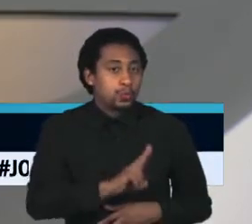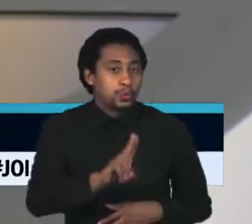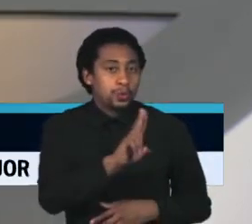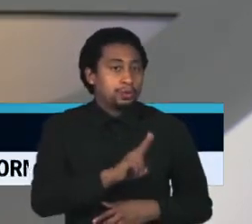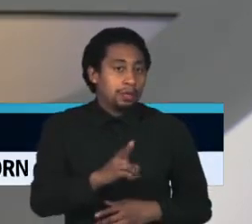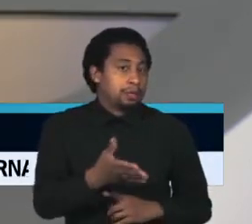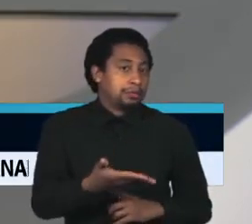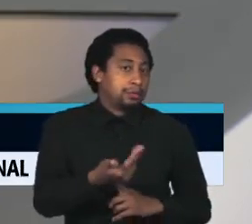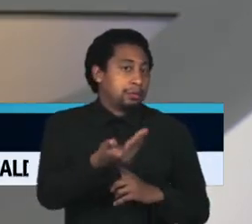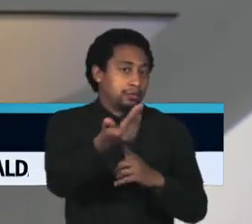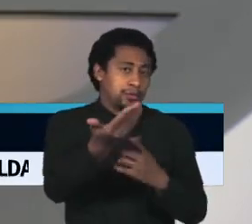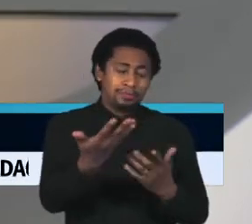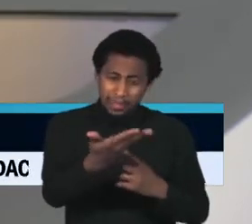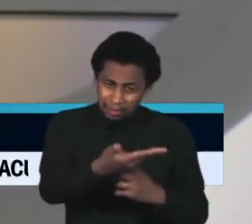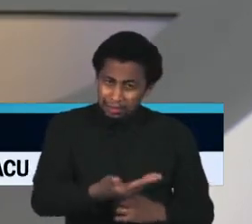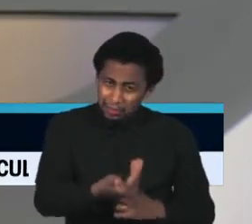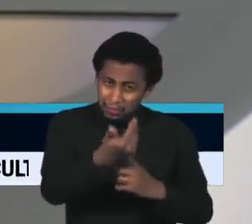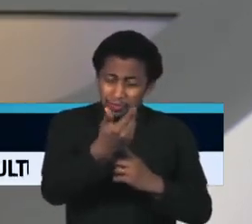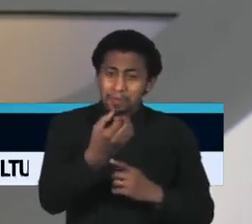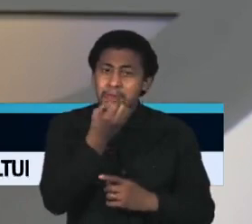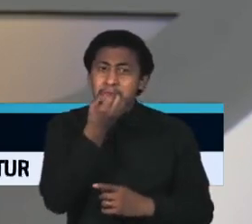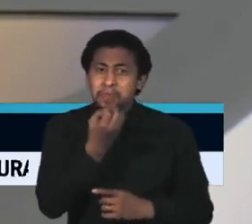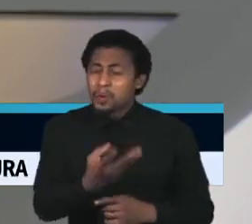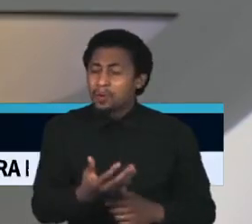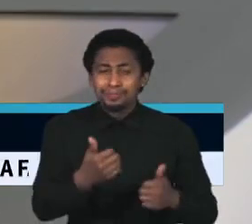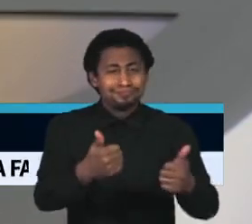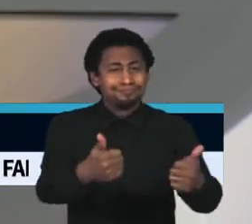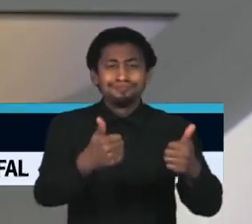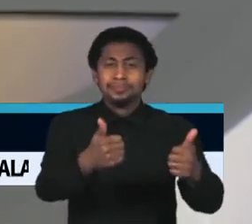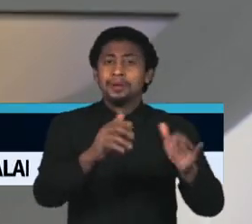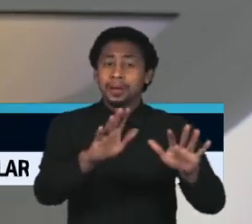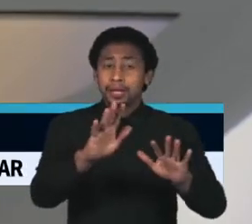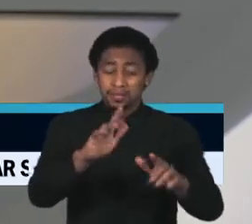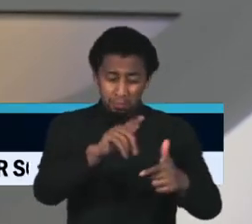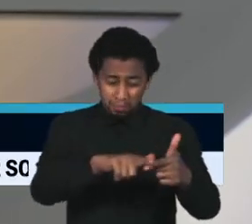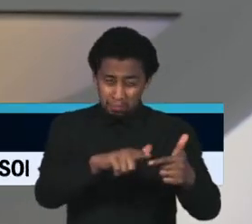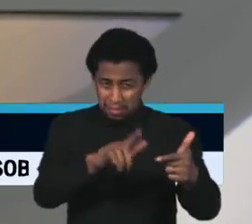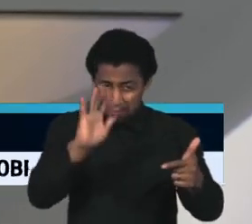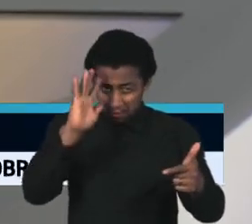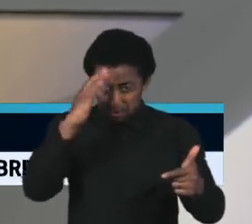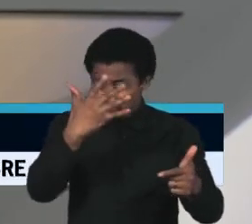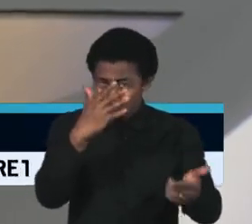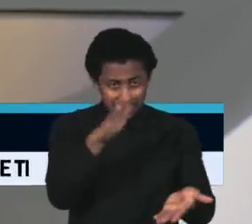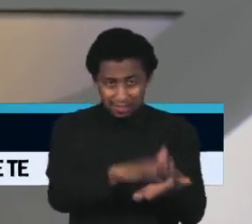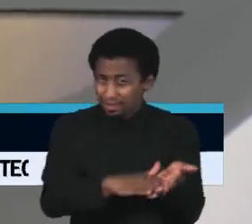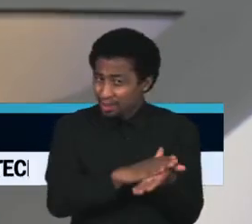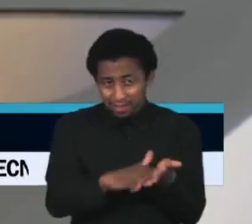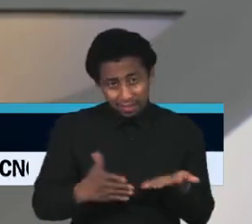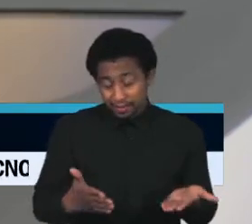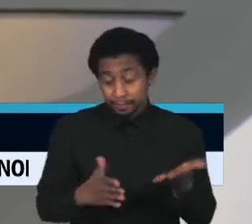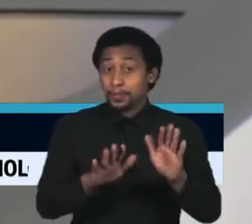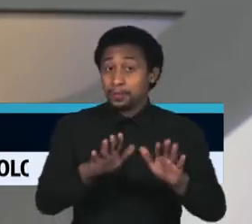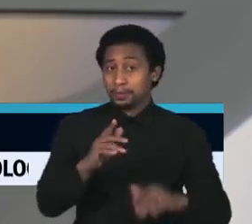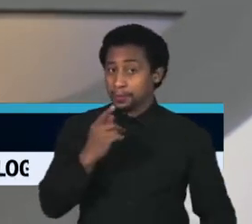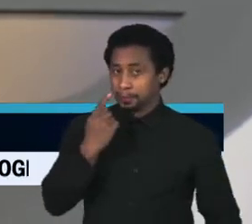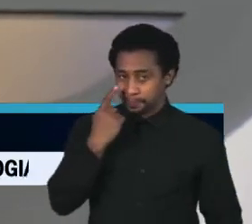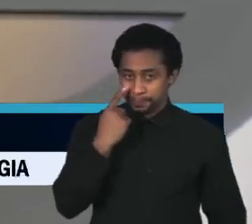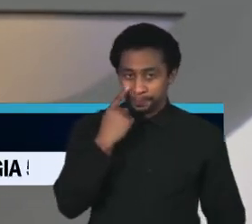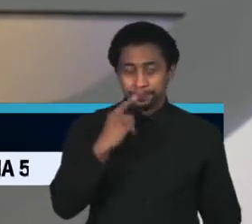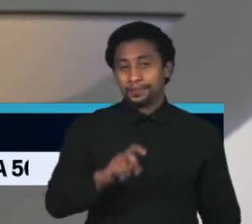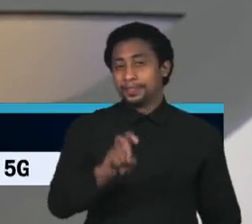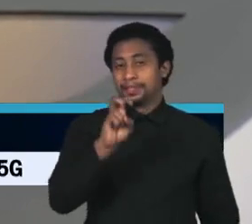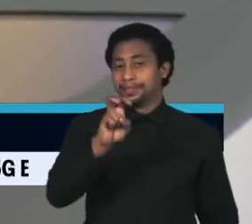volto a dizer né as ferramentas são lindas mas elas não resolvem os problemas a gente resolve agora os 5 G tem uma coisa muito curiosa